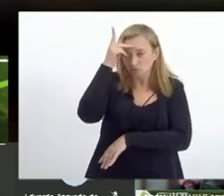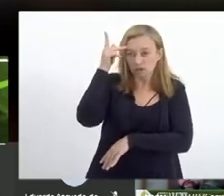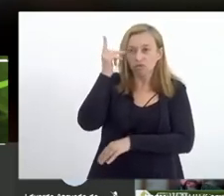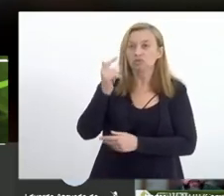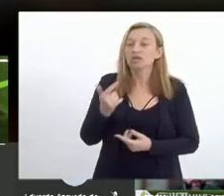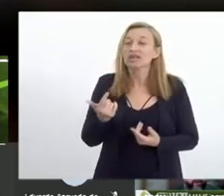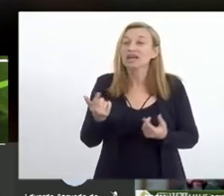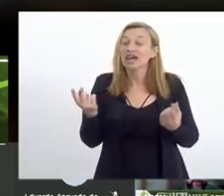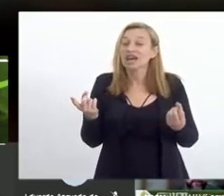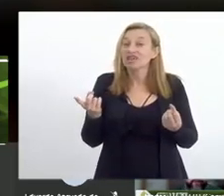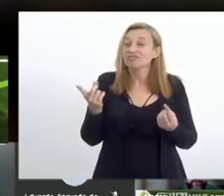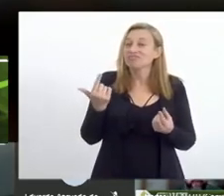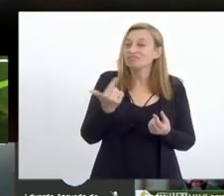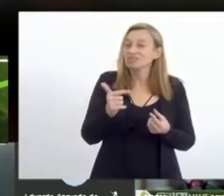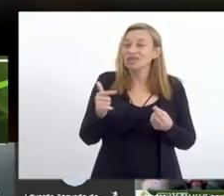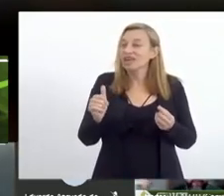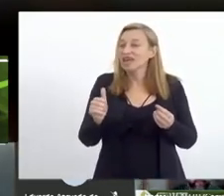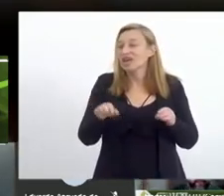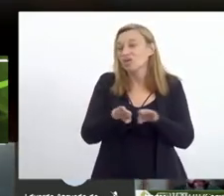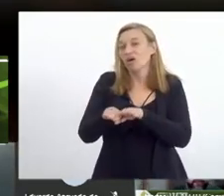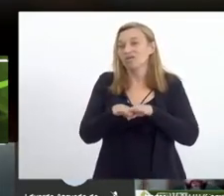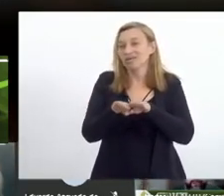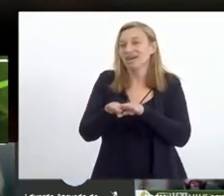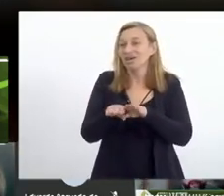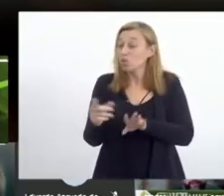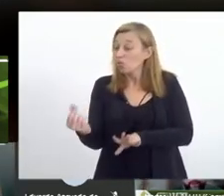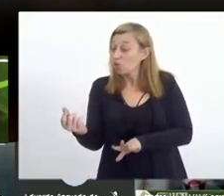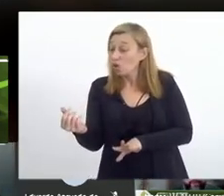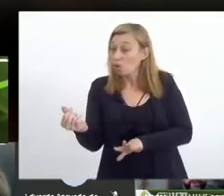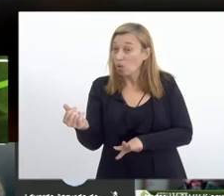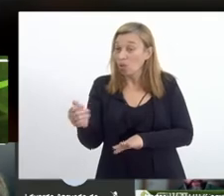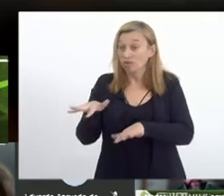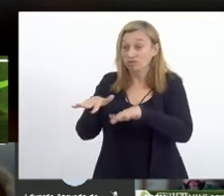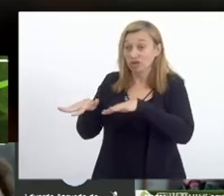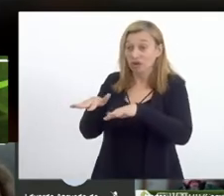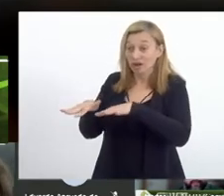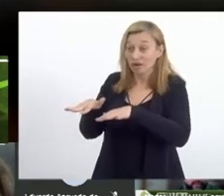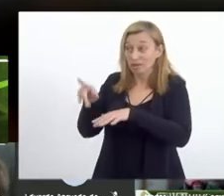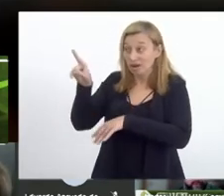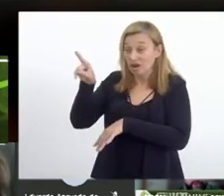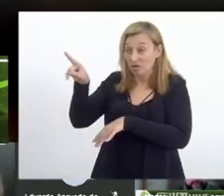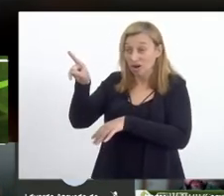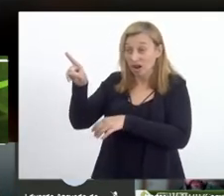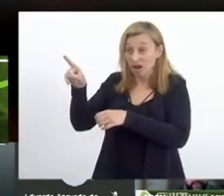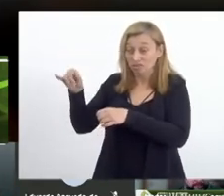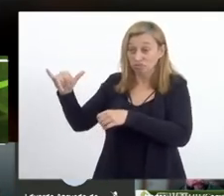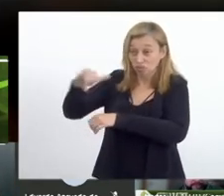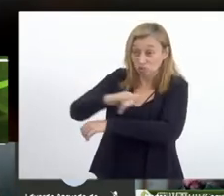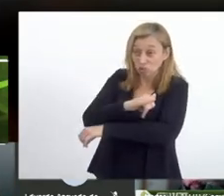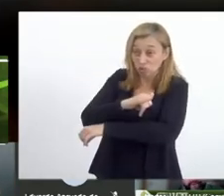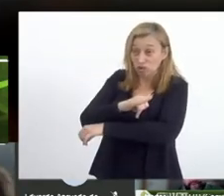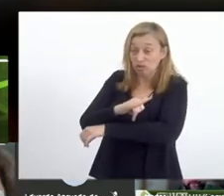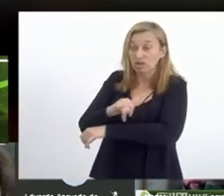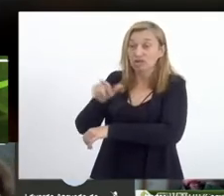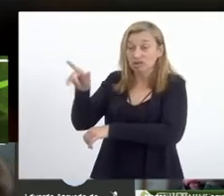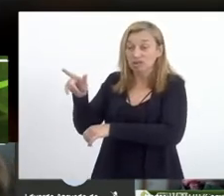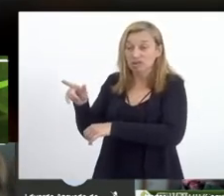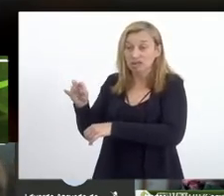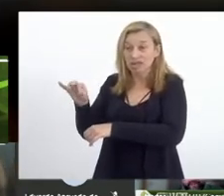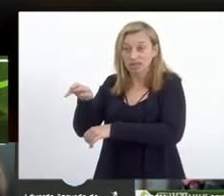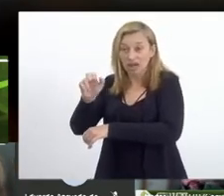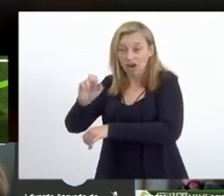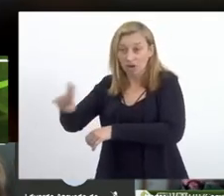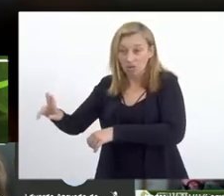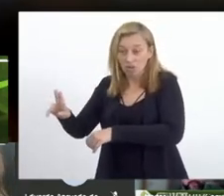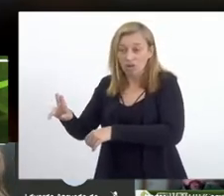extremamente desigual, porque as taxas que Jacarepaguá, por ser uma empresa estatal e deficitária,